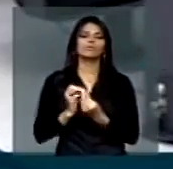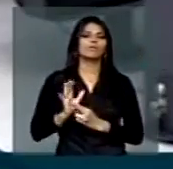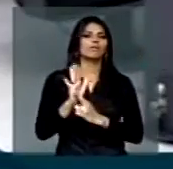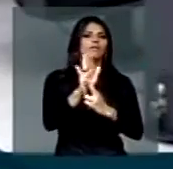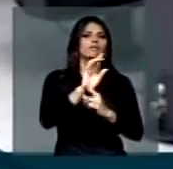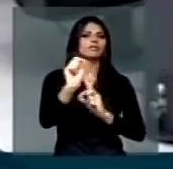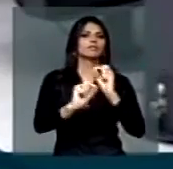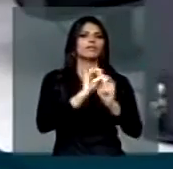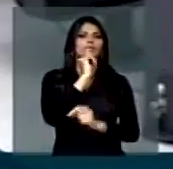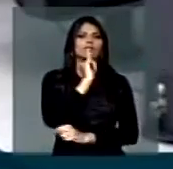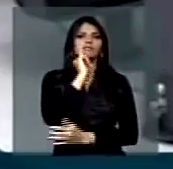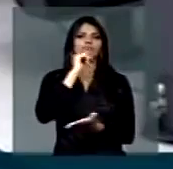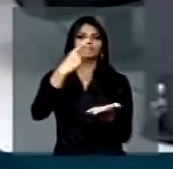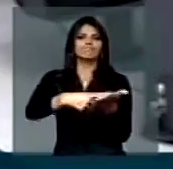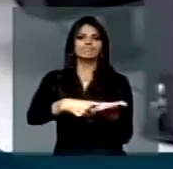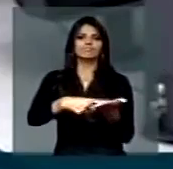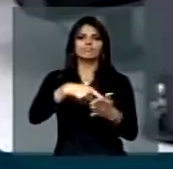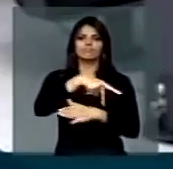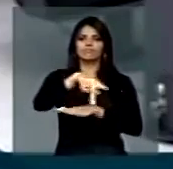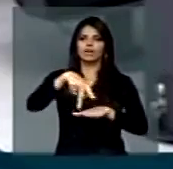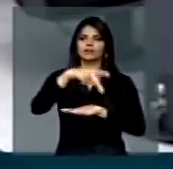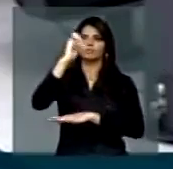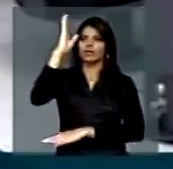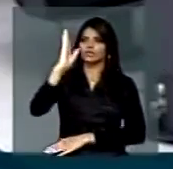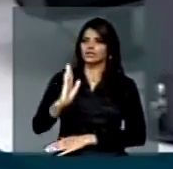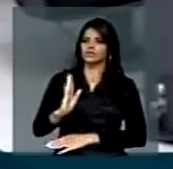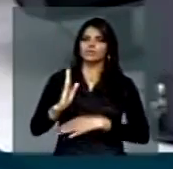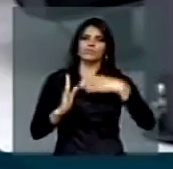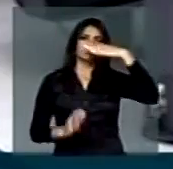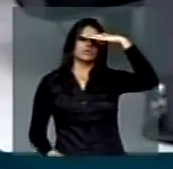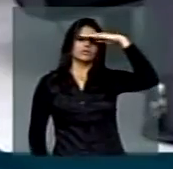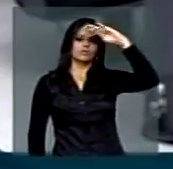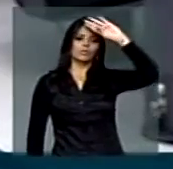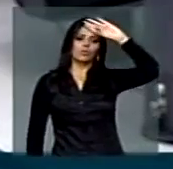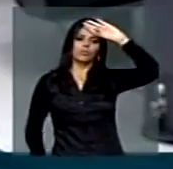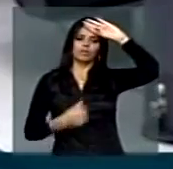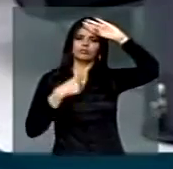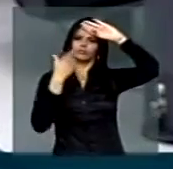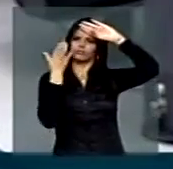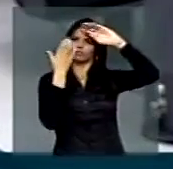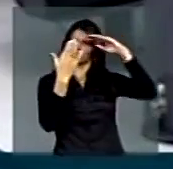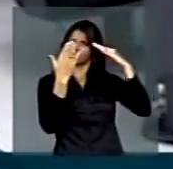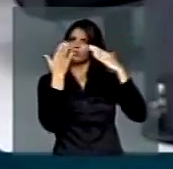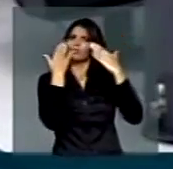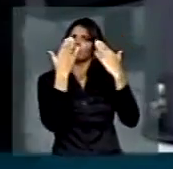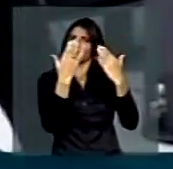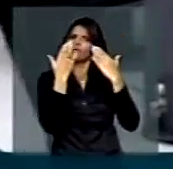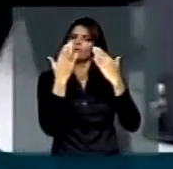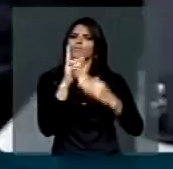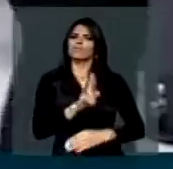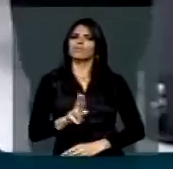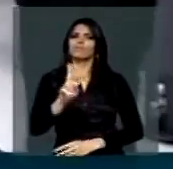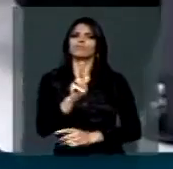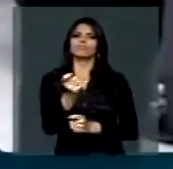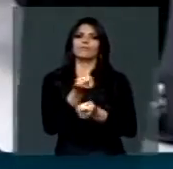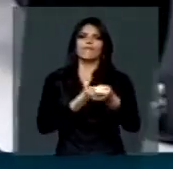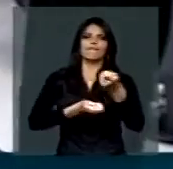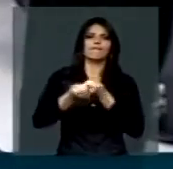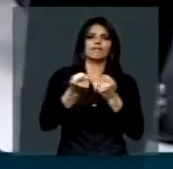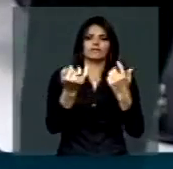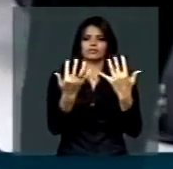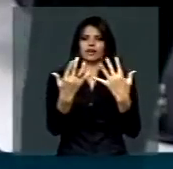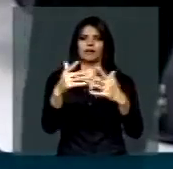simbolicamente esse acordo de Brasil e Cuba com uma suspeita, né, da utilização de mão de